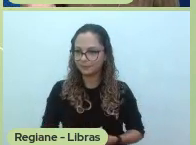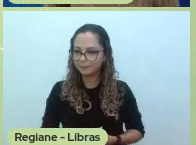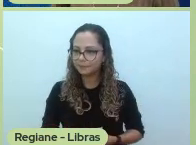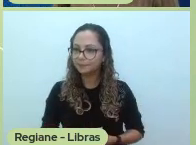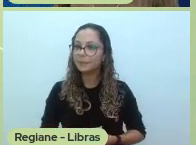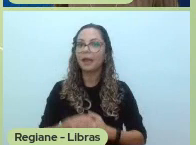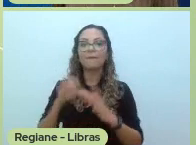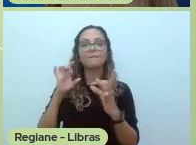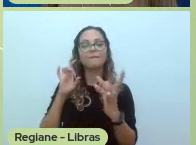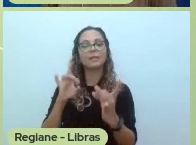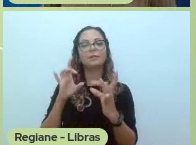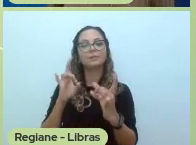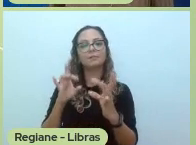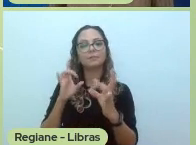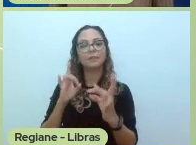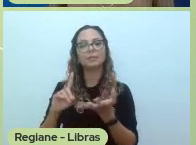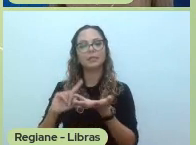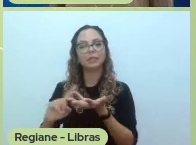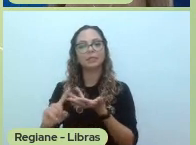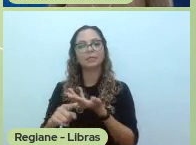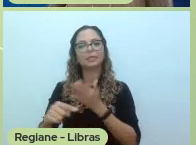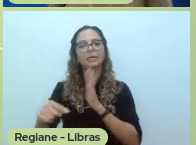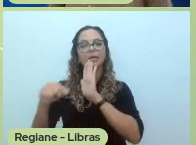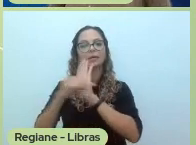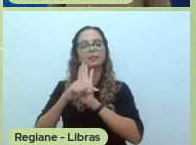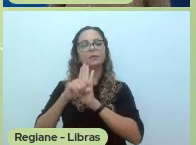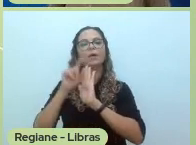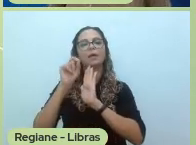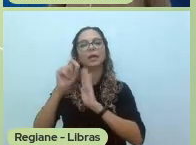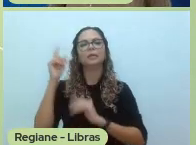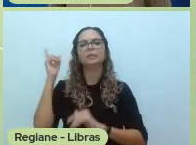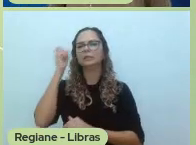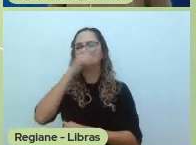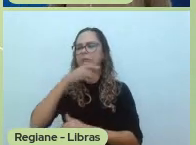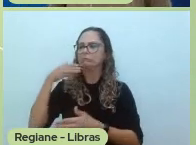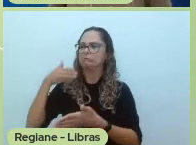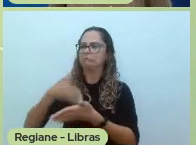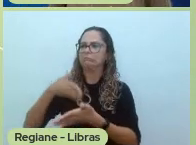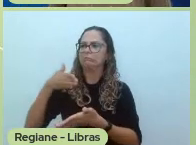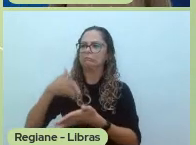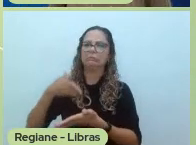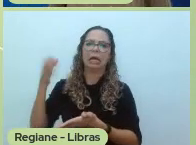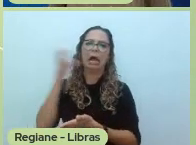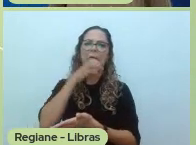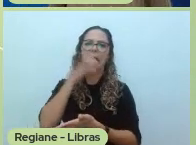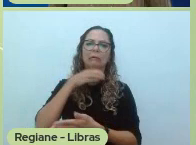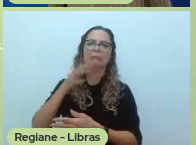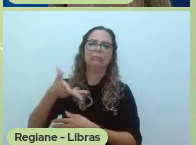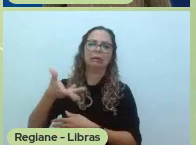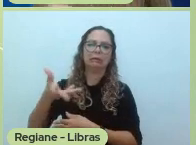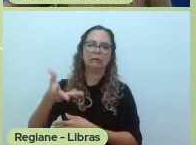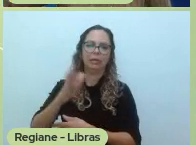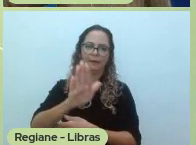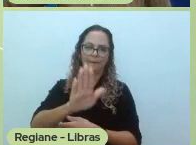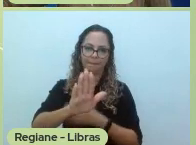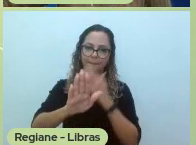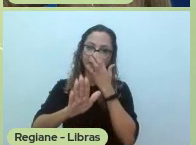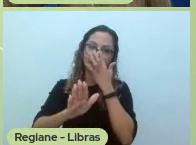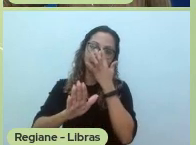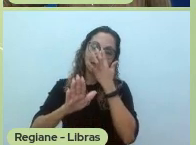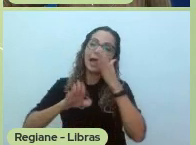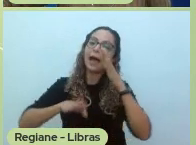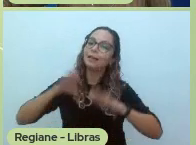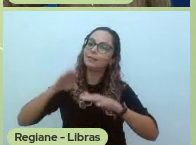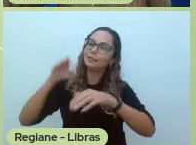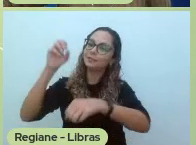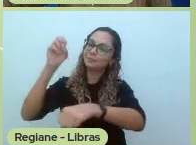com a dificuldade e a pressa, né? Tem a ver com o quanto, às vezes, para contratar um profissional diverso, pode demorar um pouco mais para a gente